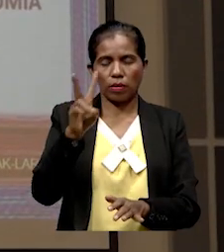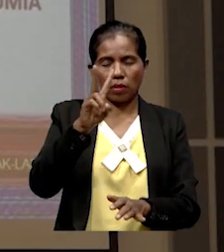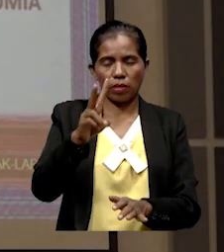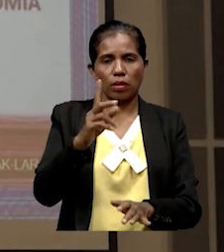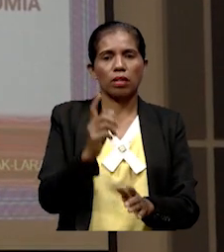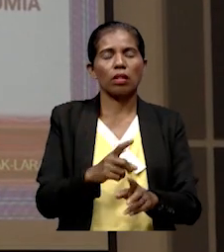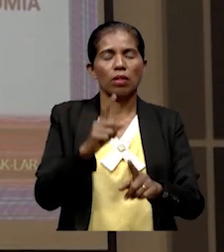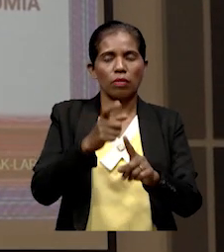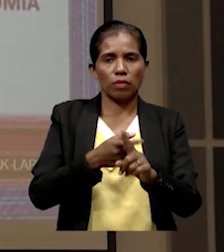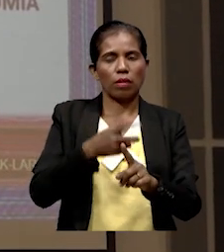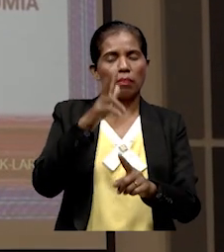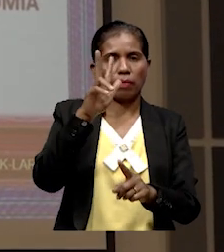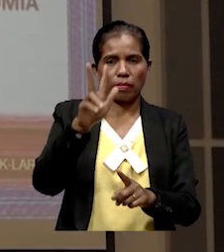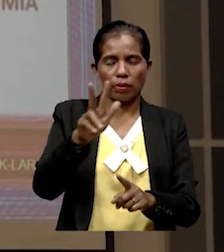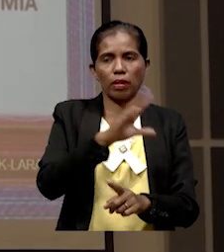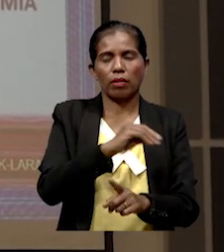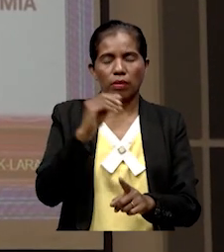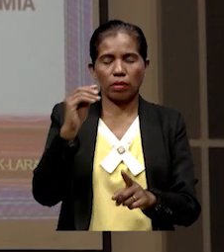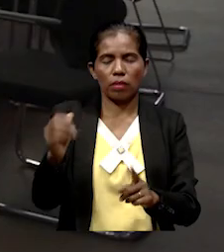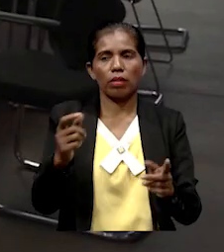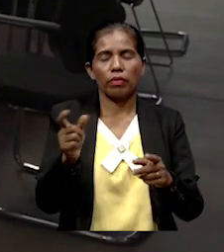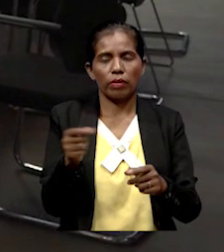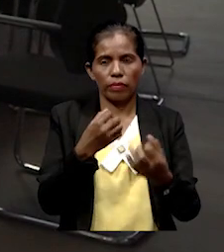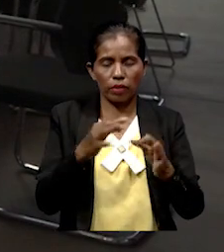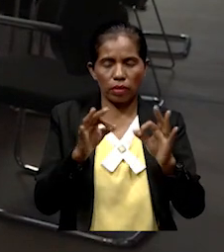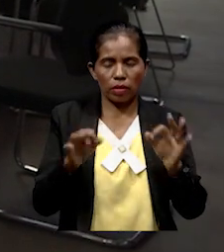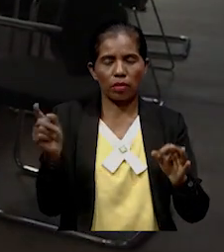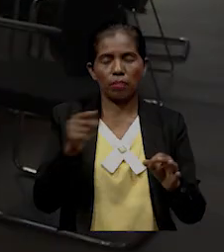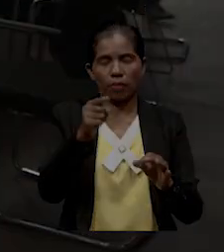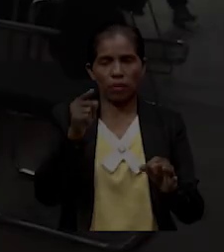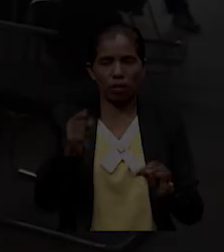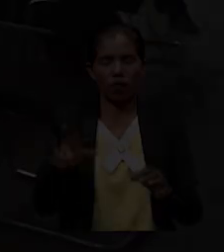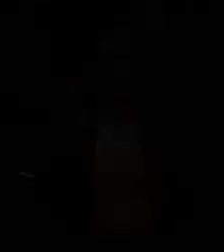trimestre da RULUC nebe atinge 1% WALU. Agustín da Costa, GMN.